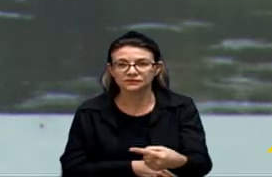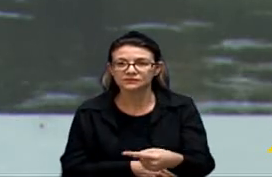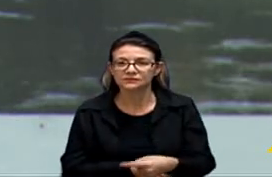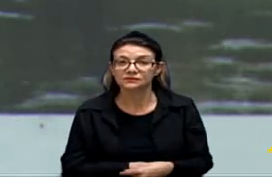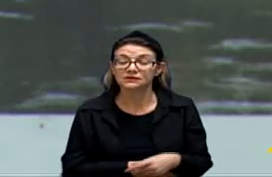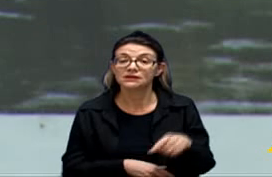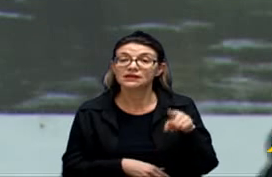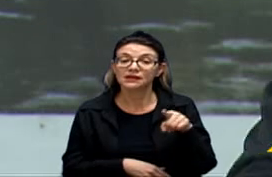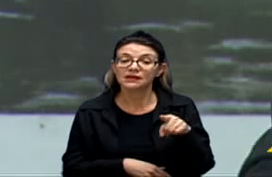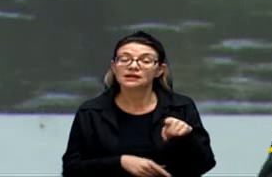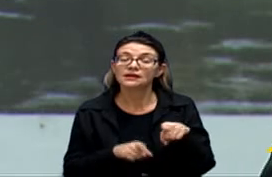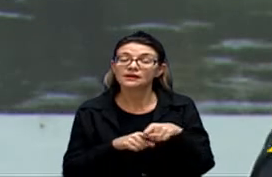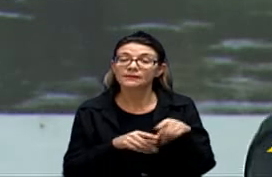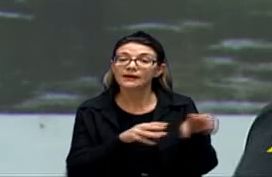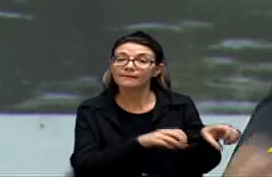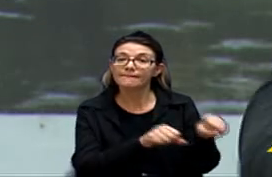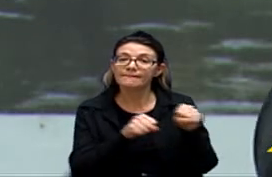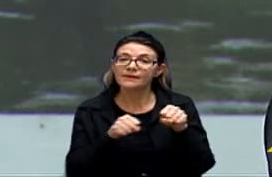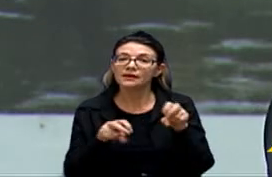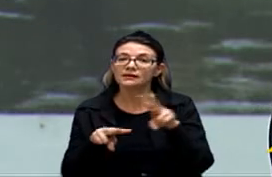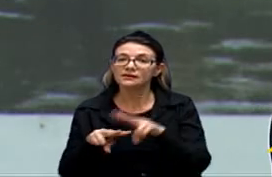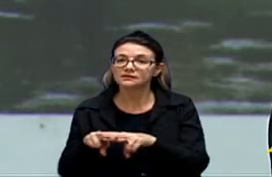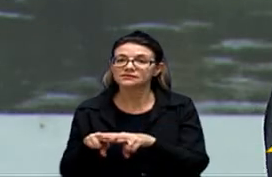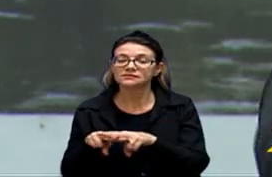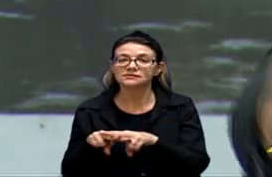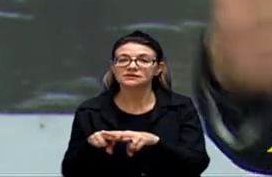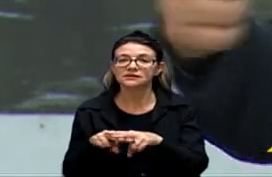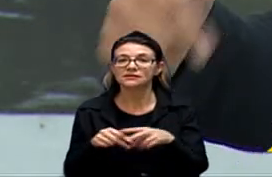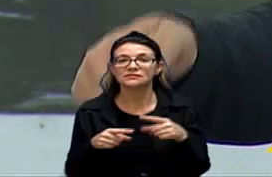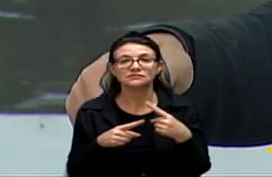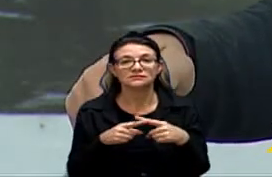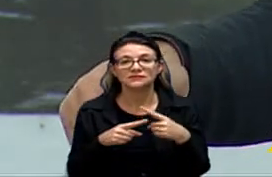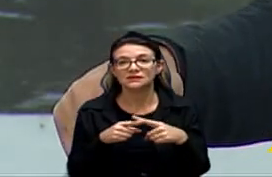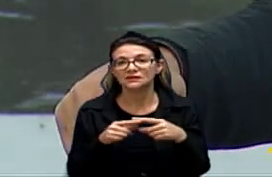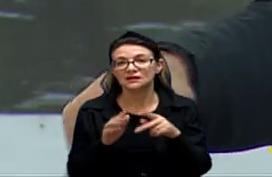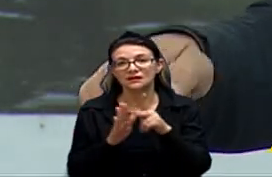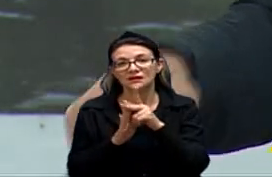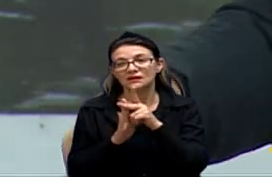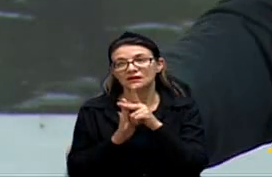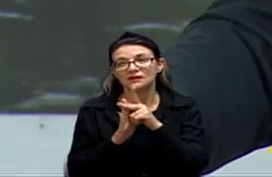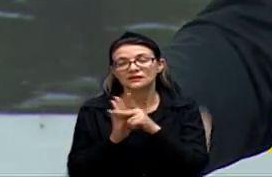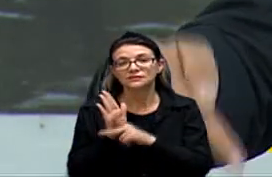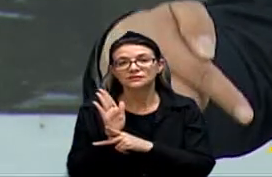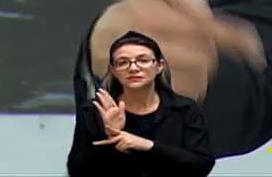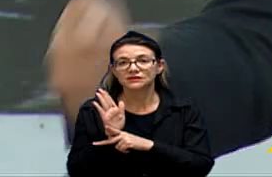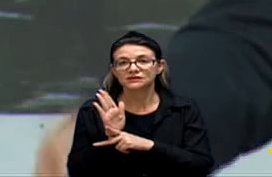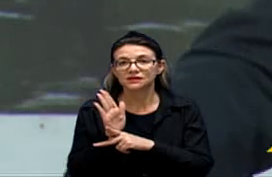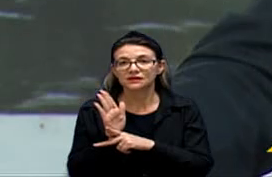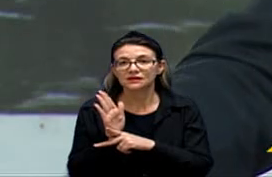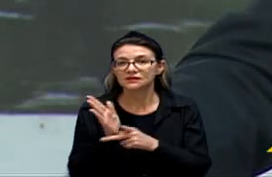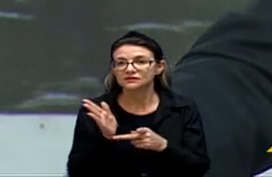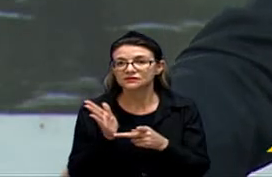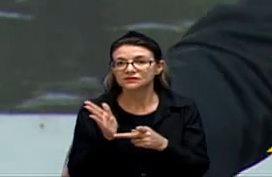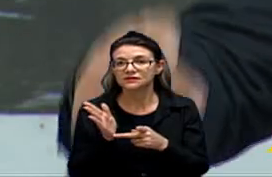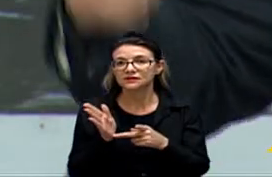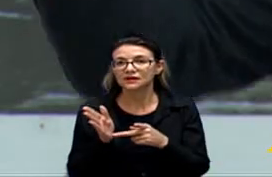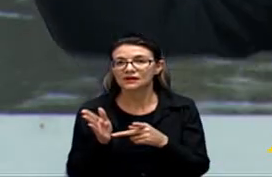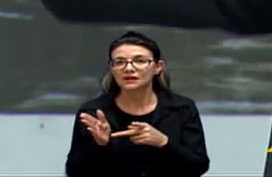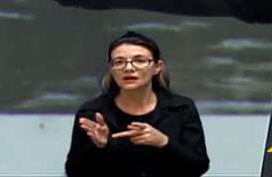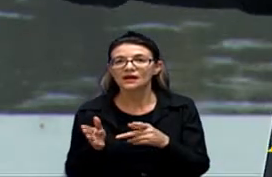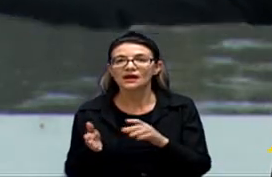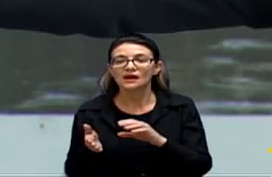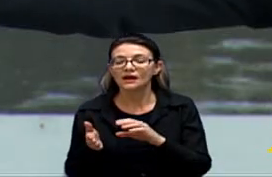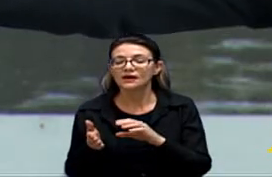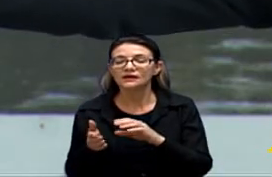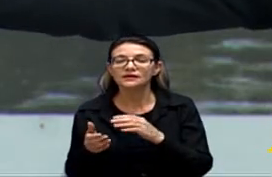dessas motos Aí sim vai resolver o problema porque o projeto se não pode ser comercializado o aparelho aqui e nem feito a instalação o cara vai